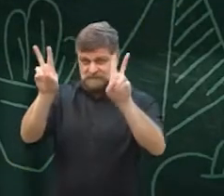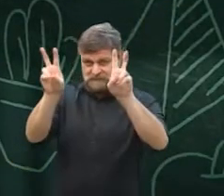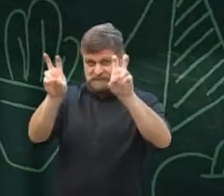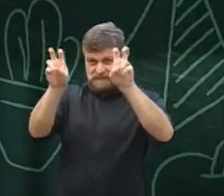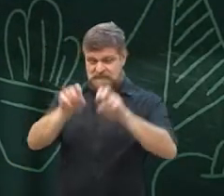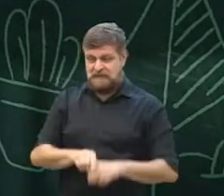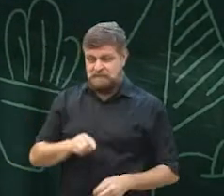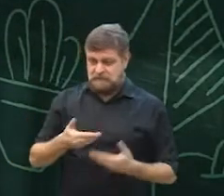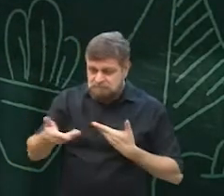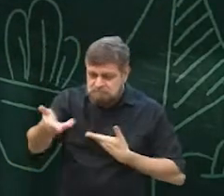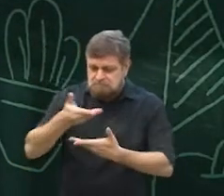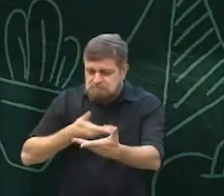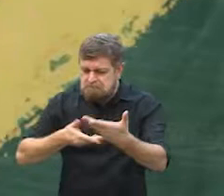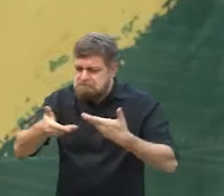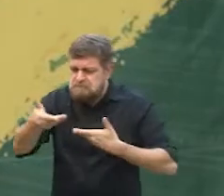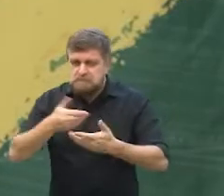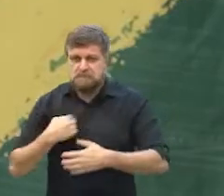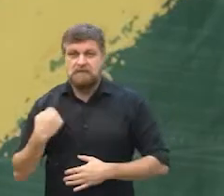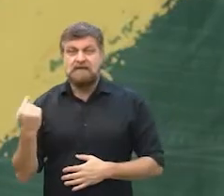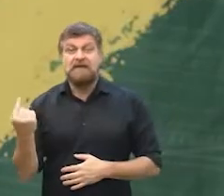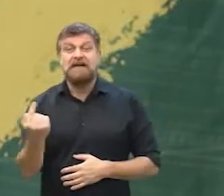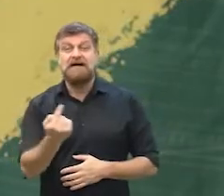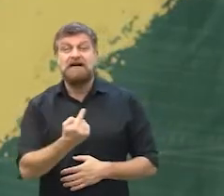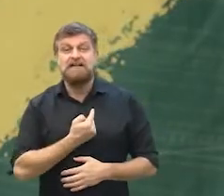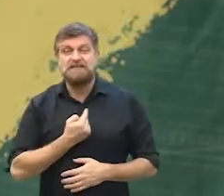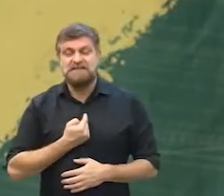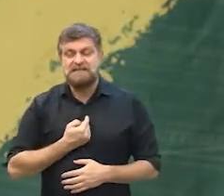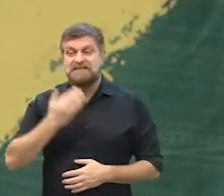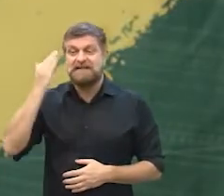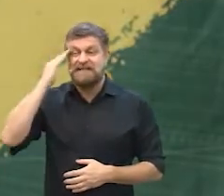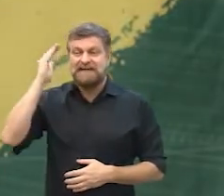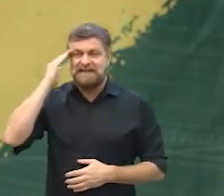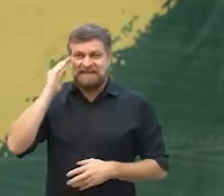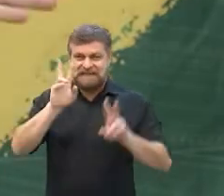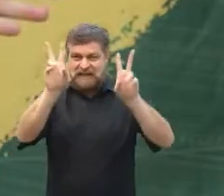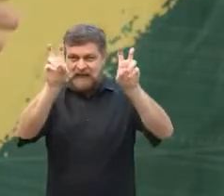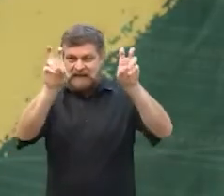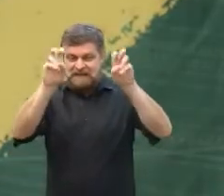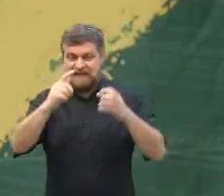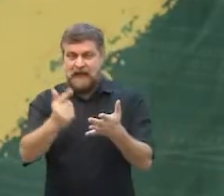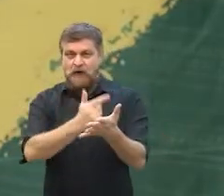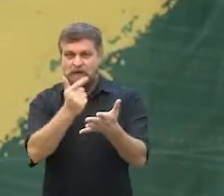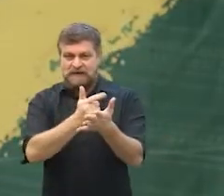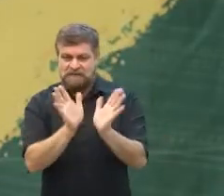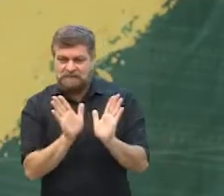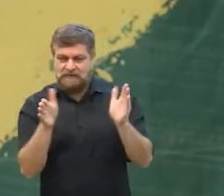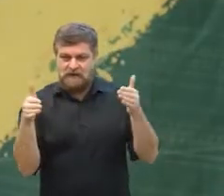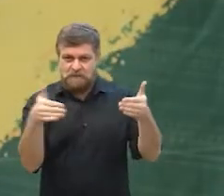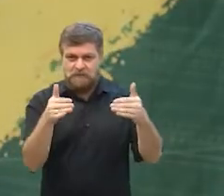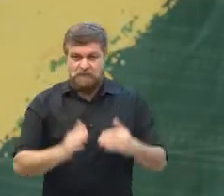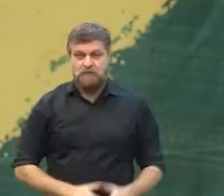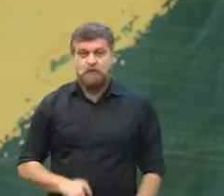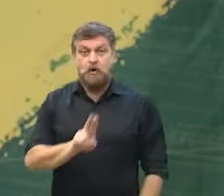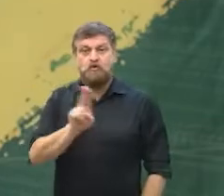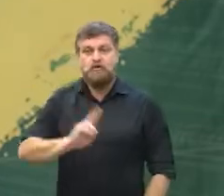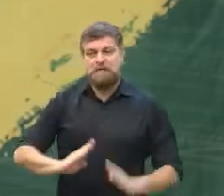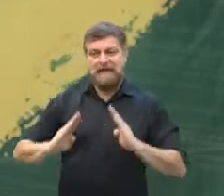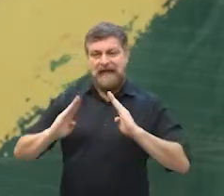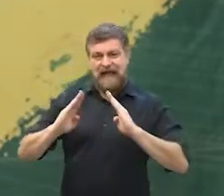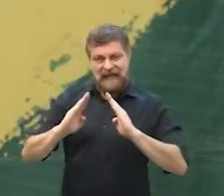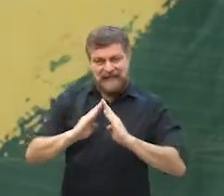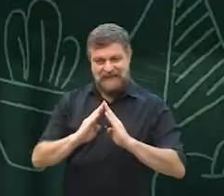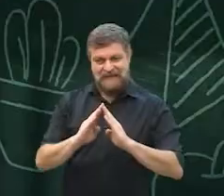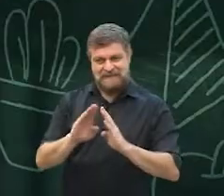com você, professor, justamente para a gente poder entrar no assunto do livro, né? A Casa da Chácara, que